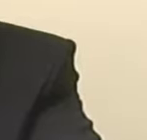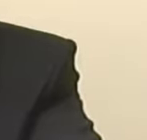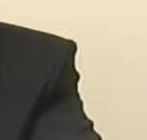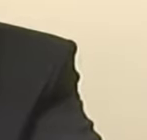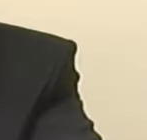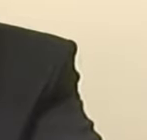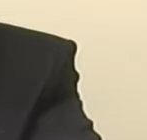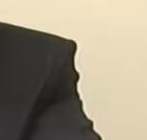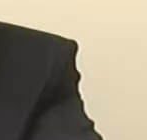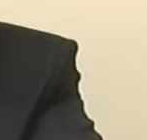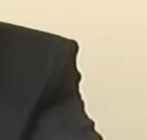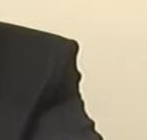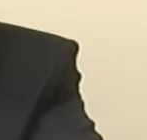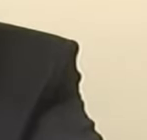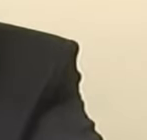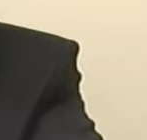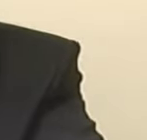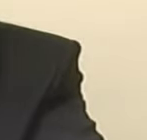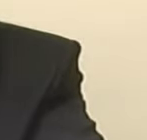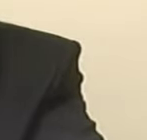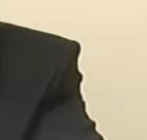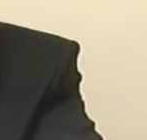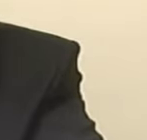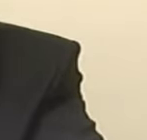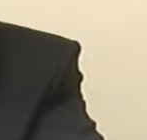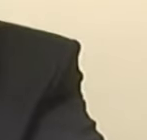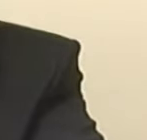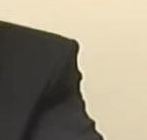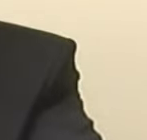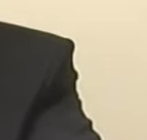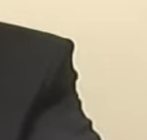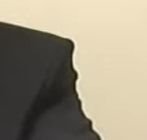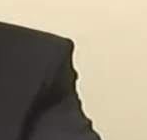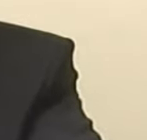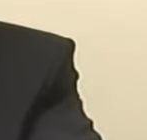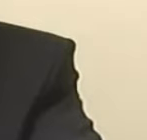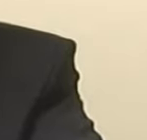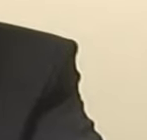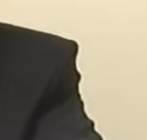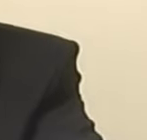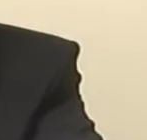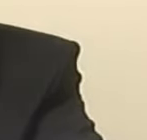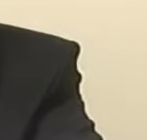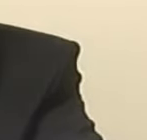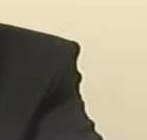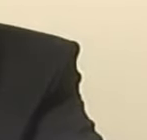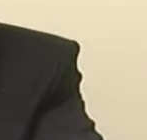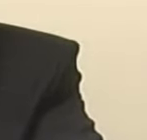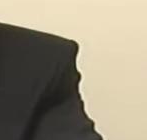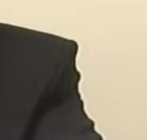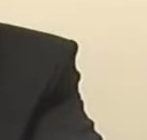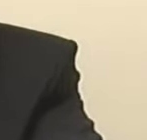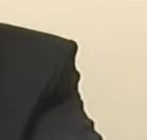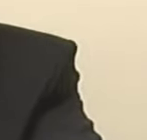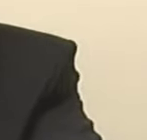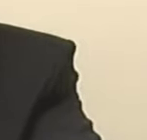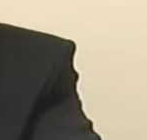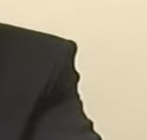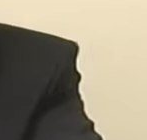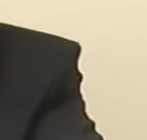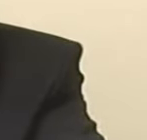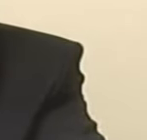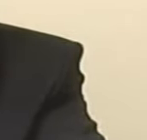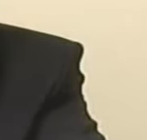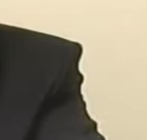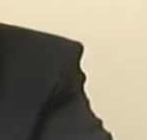18 anos de idade seja cumprida em regime separado dos maiores. Mesmo que ele tenha uma pena de 5, 6